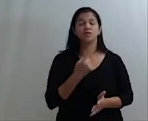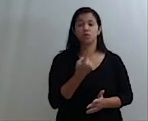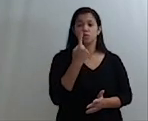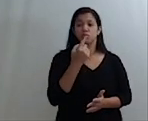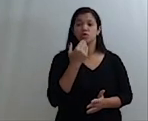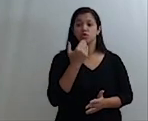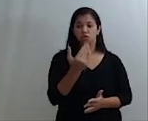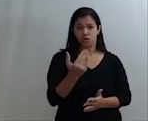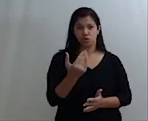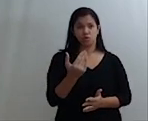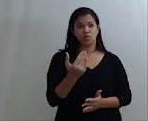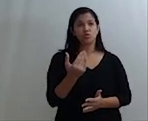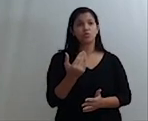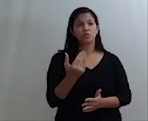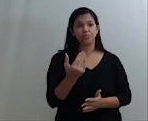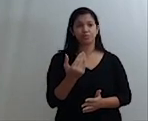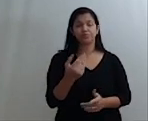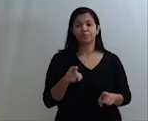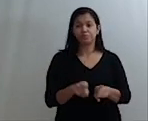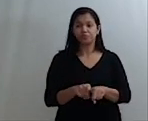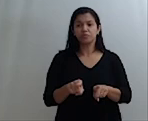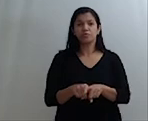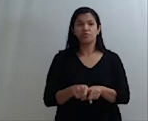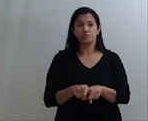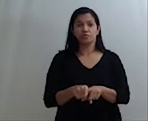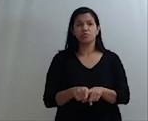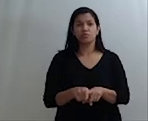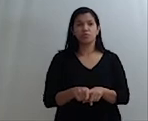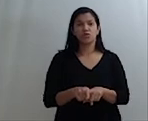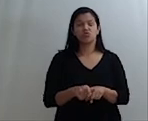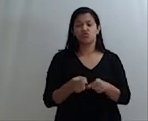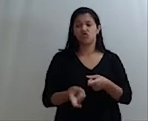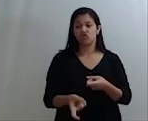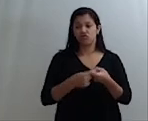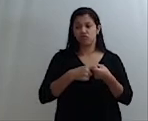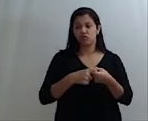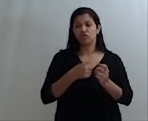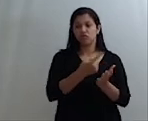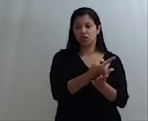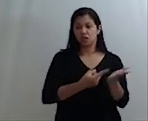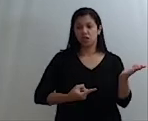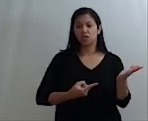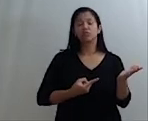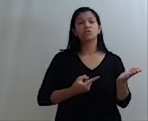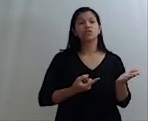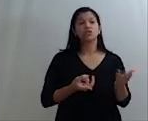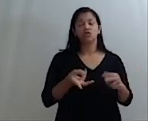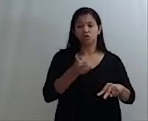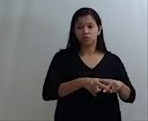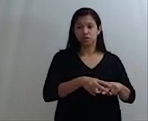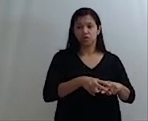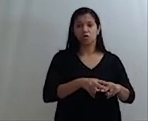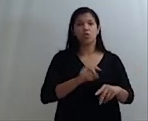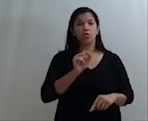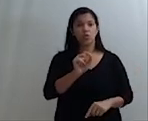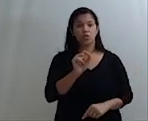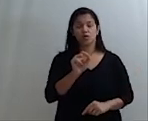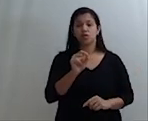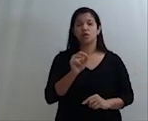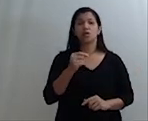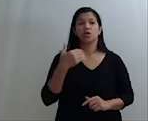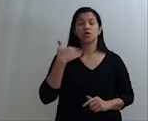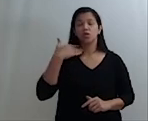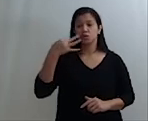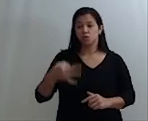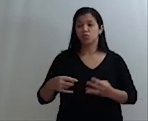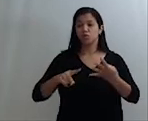excelências da sobre de revogação desse decreto de prisão o juiz de primeiro grau juiz